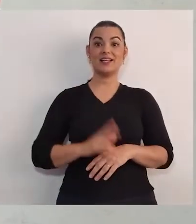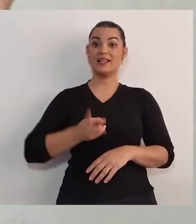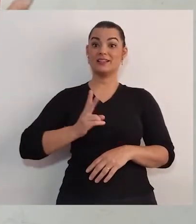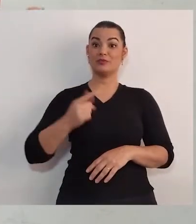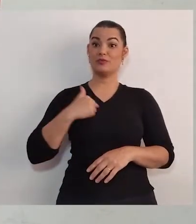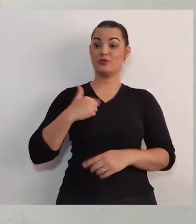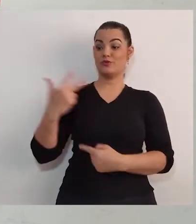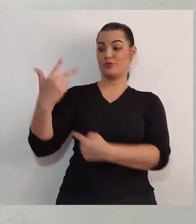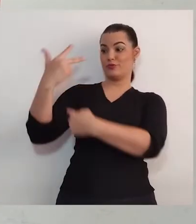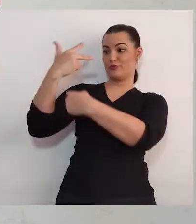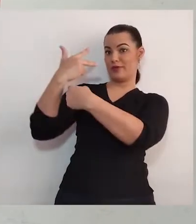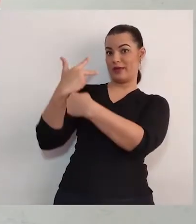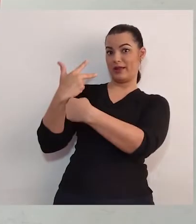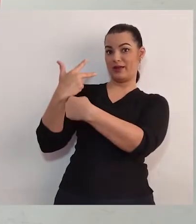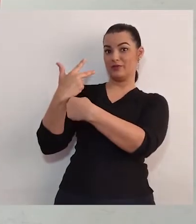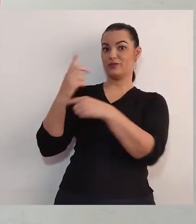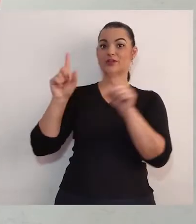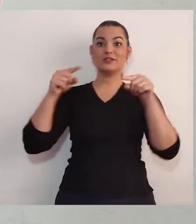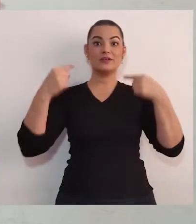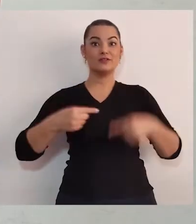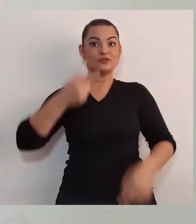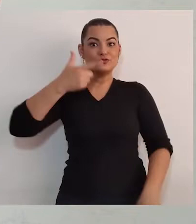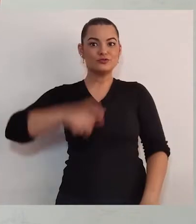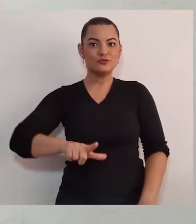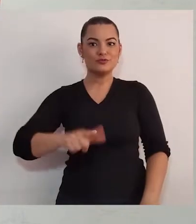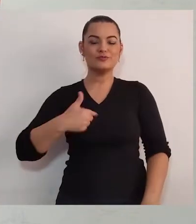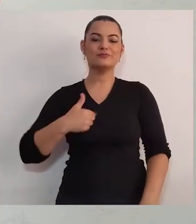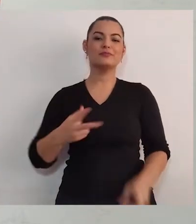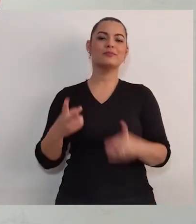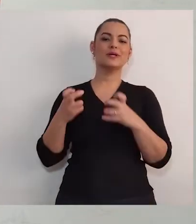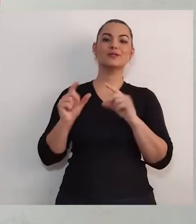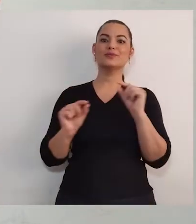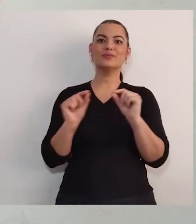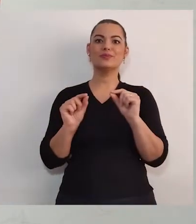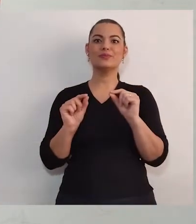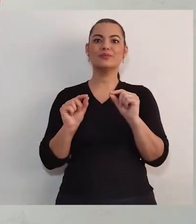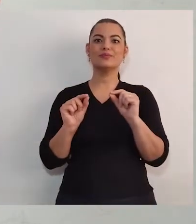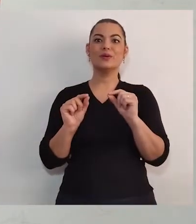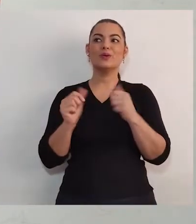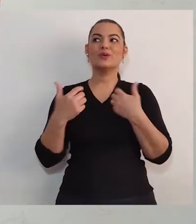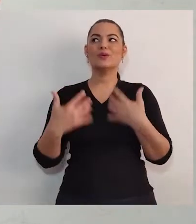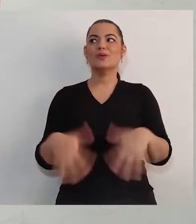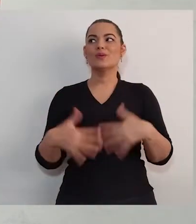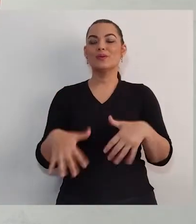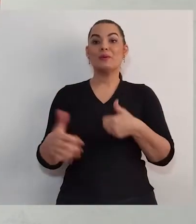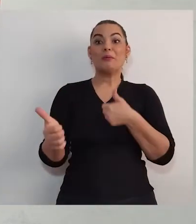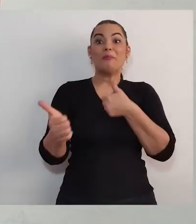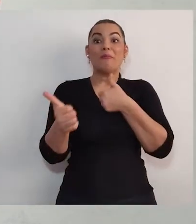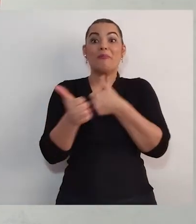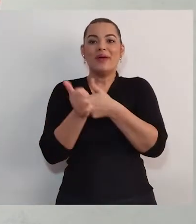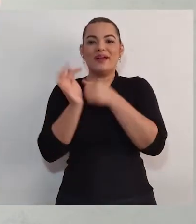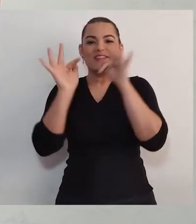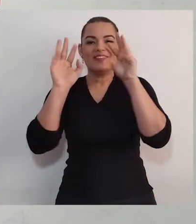Pro grava um desafio, eu percebo que estamos ficando cada vez mais perto de concluir essa